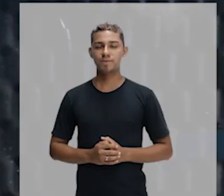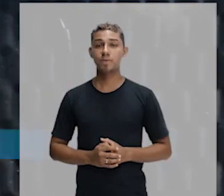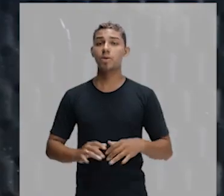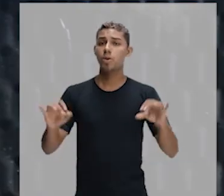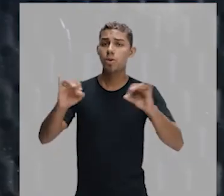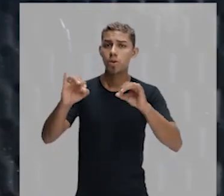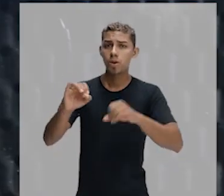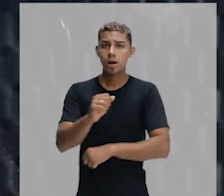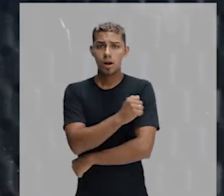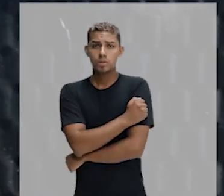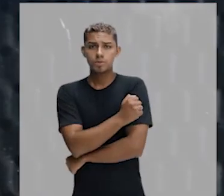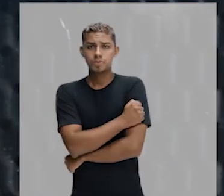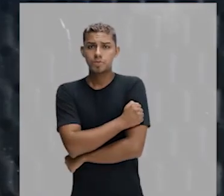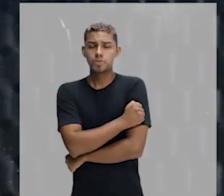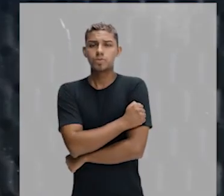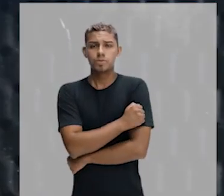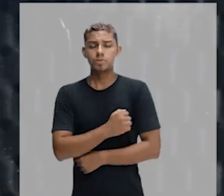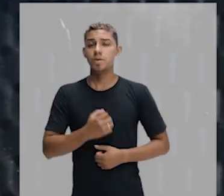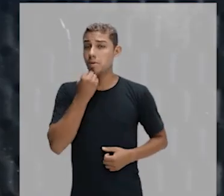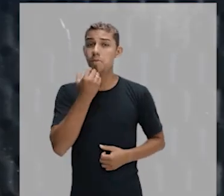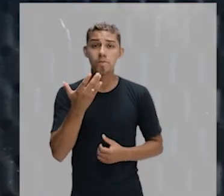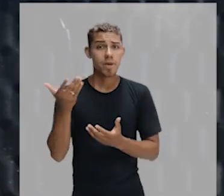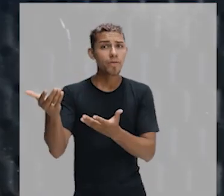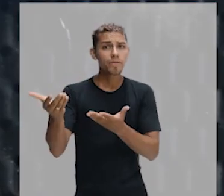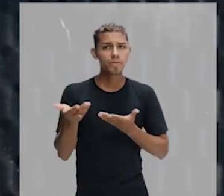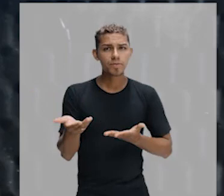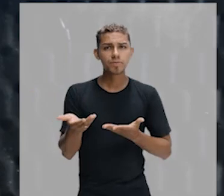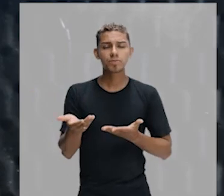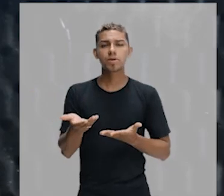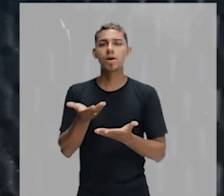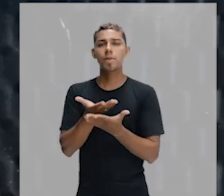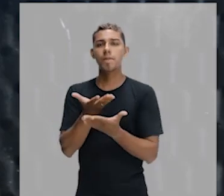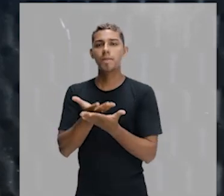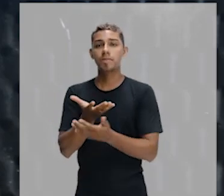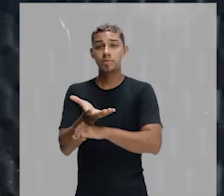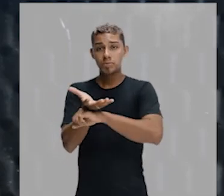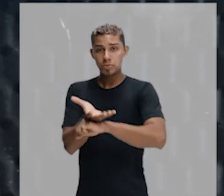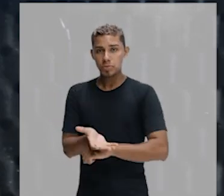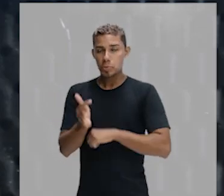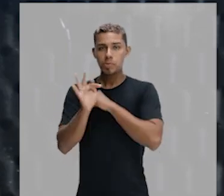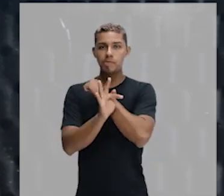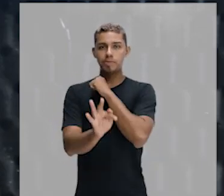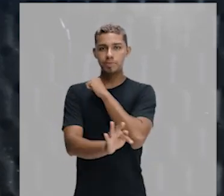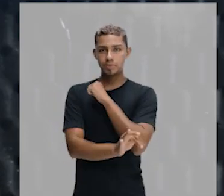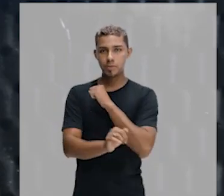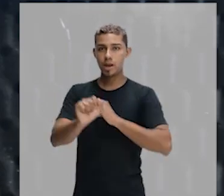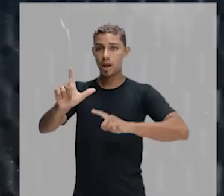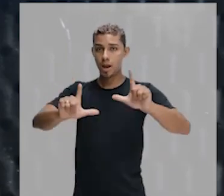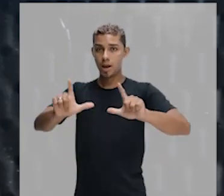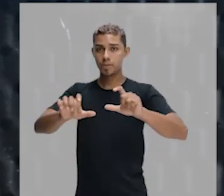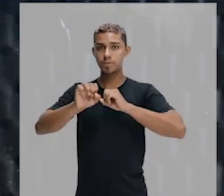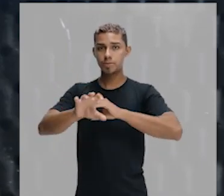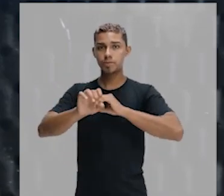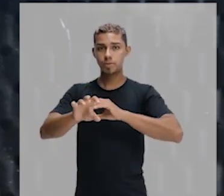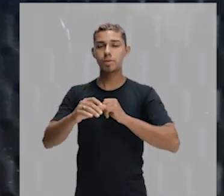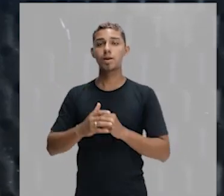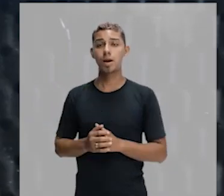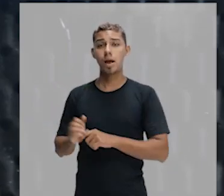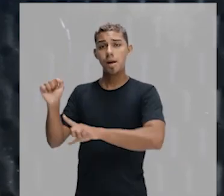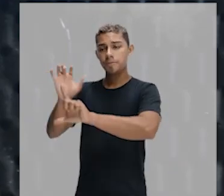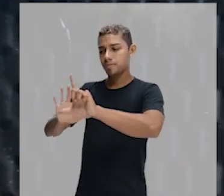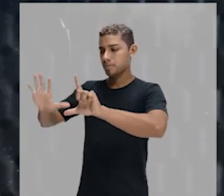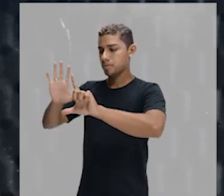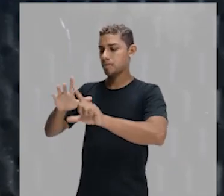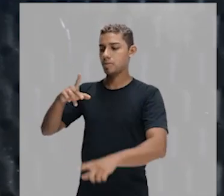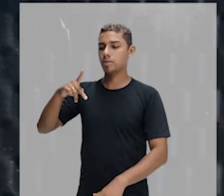Olá, aluna, olá, aluno, seja bem-vindo a mais uma aula de Física aqui pela TV Educação e também pela plataforma